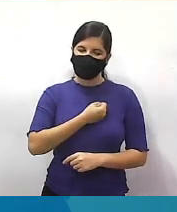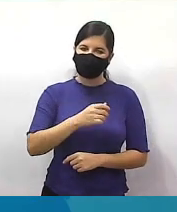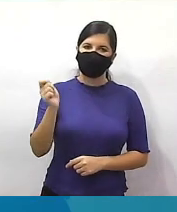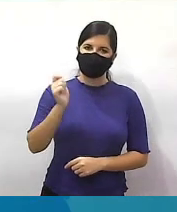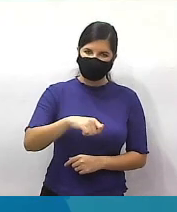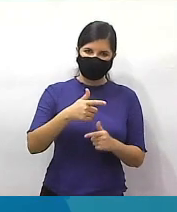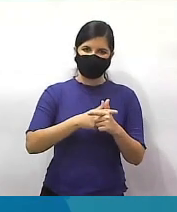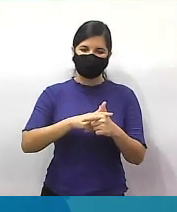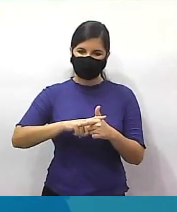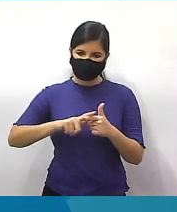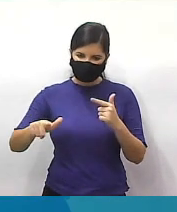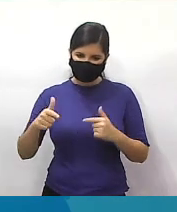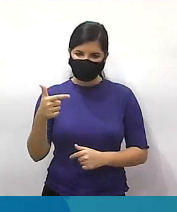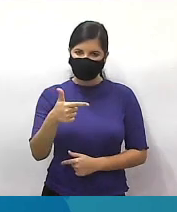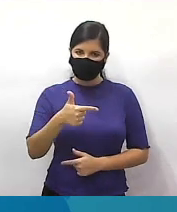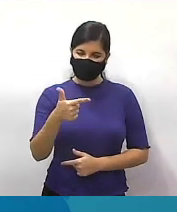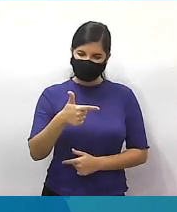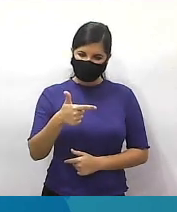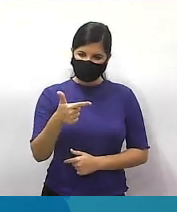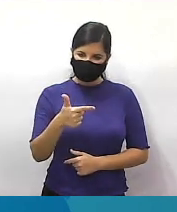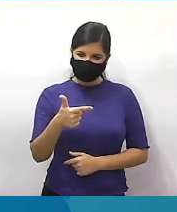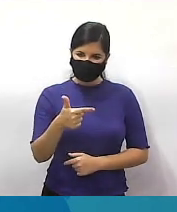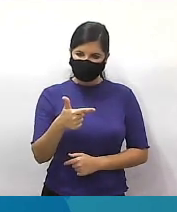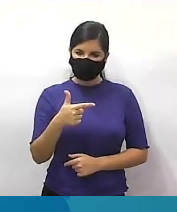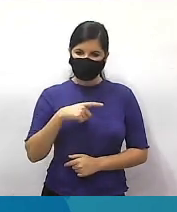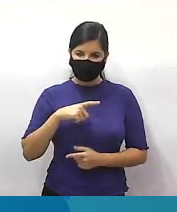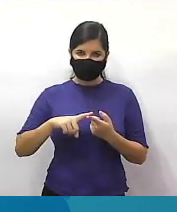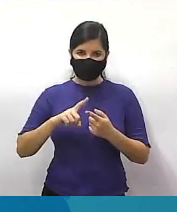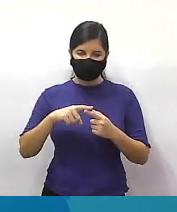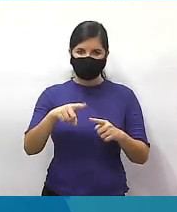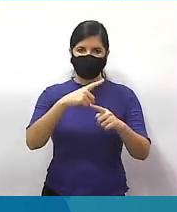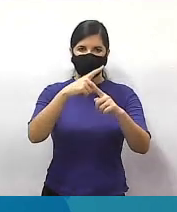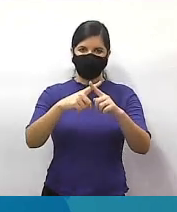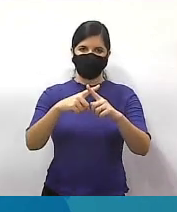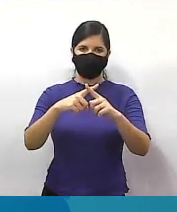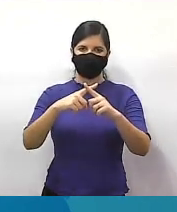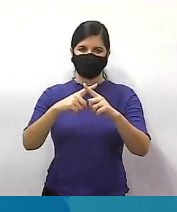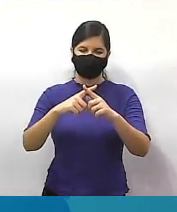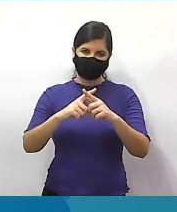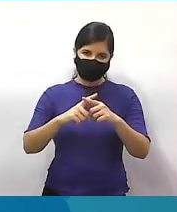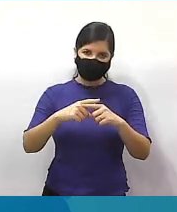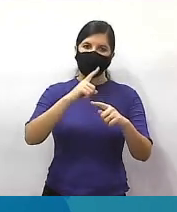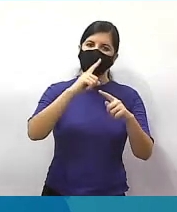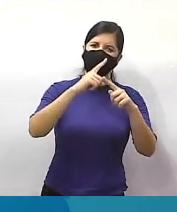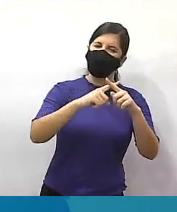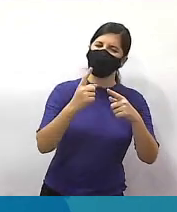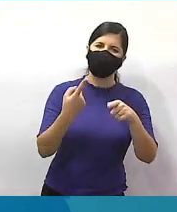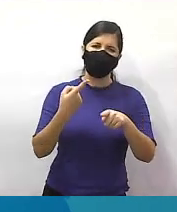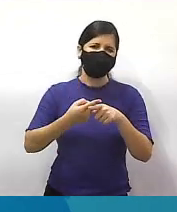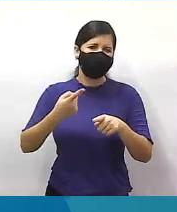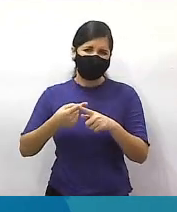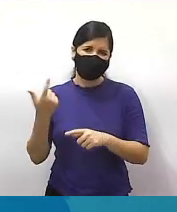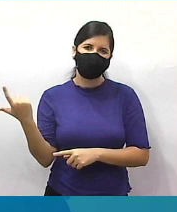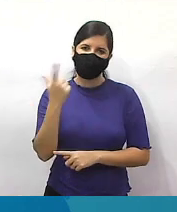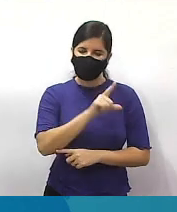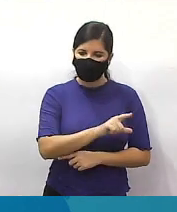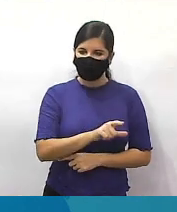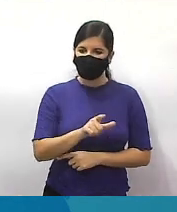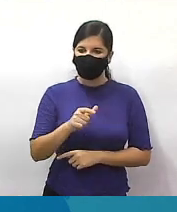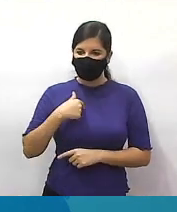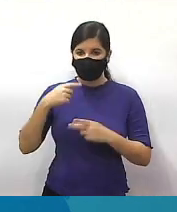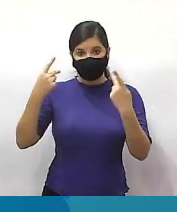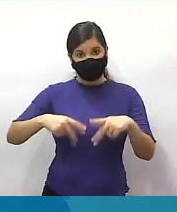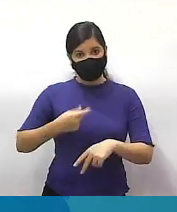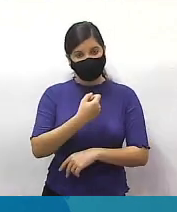são divisíveis por 2, tá? Além de serem múltiplos. Quando a gente fala que ele é múltiplo, automaticamente esse